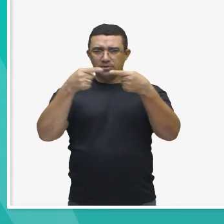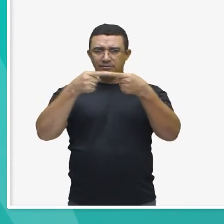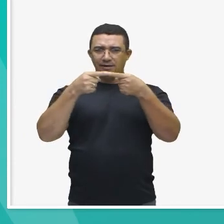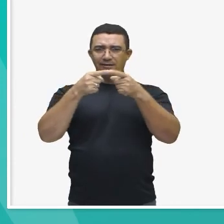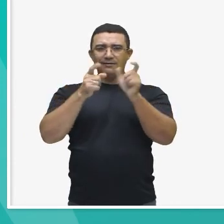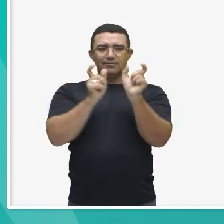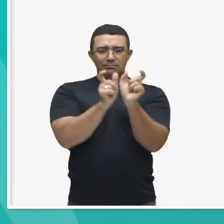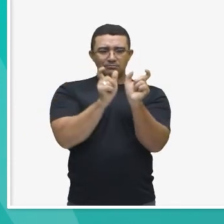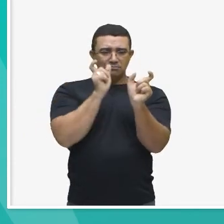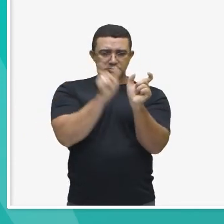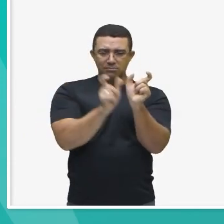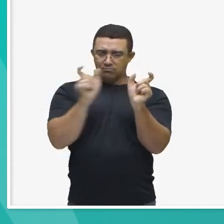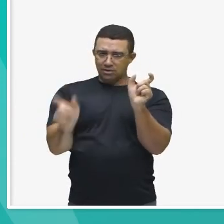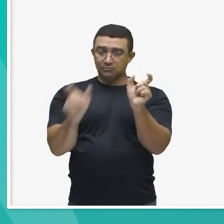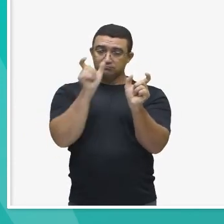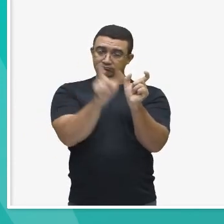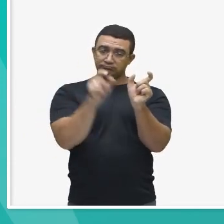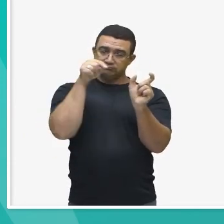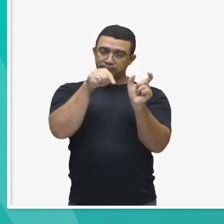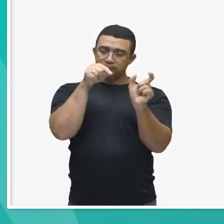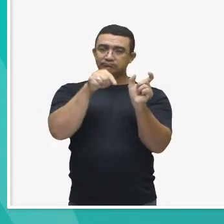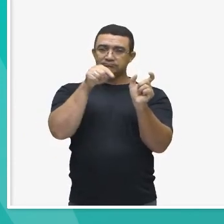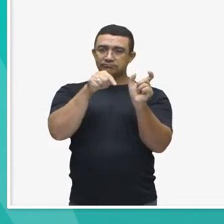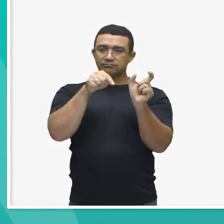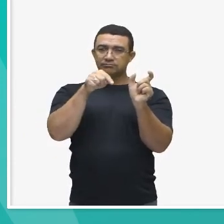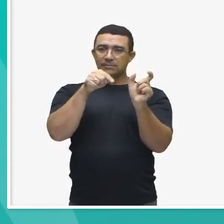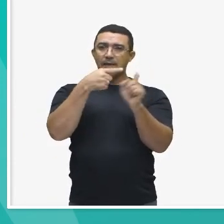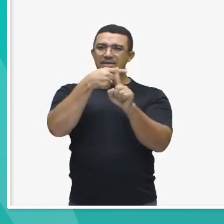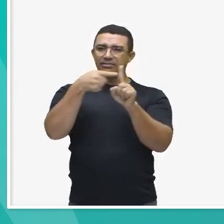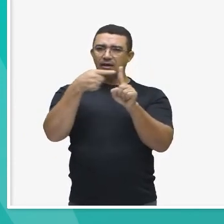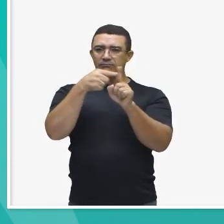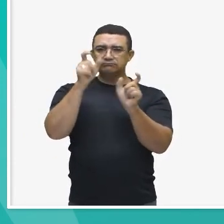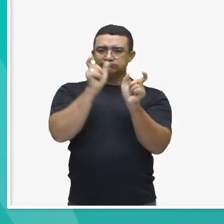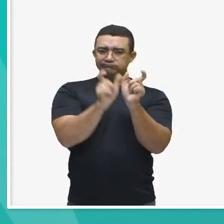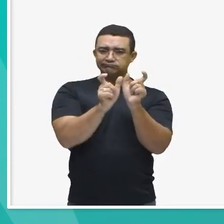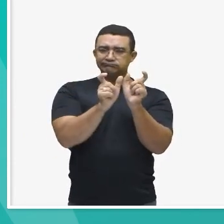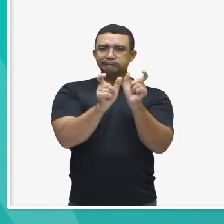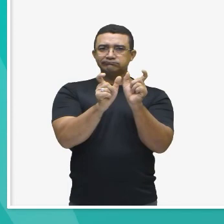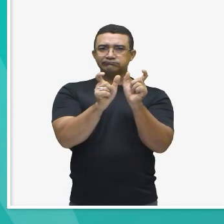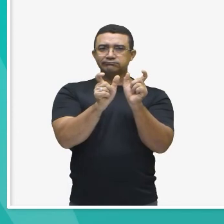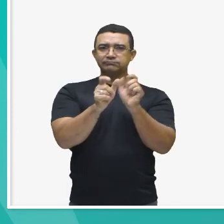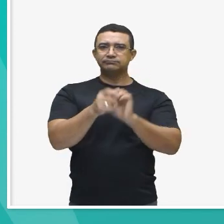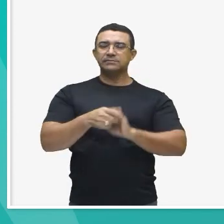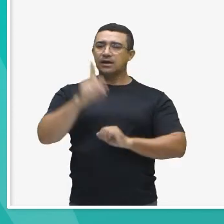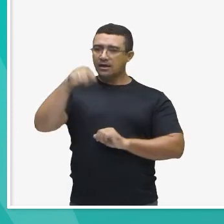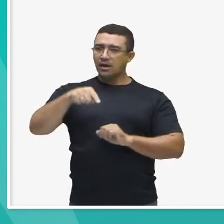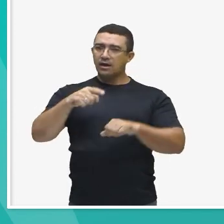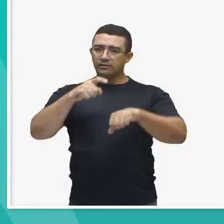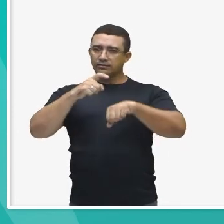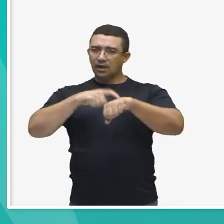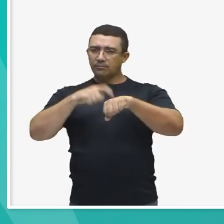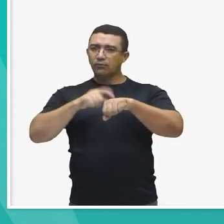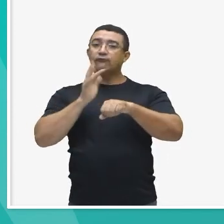verbo, falar-lhe-ei. Então, a terminação ei, futuro do presente.